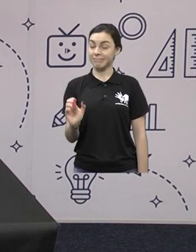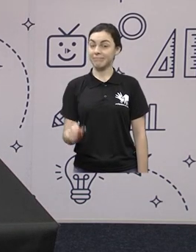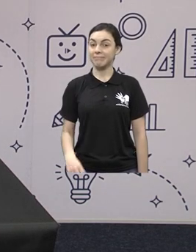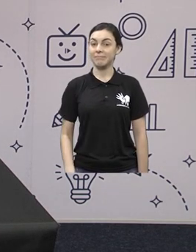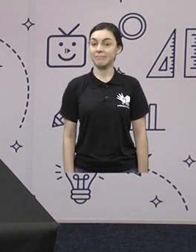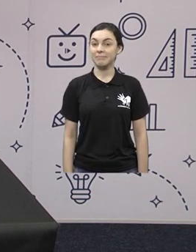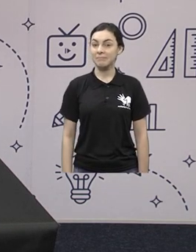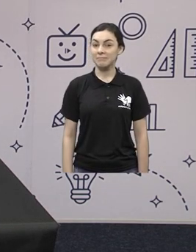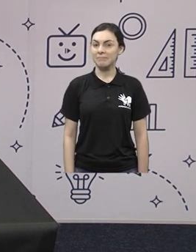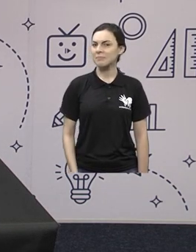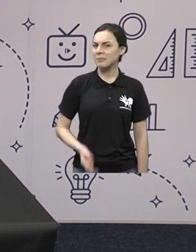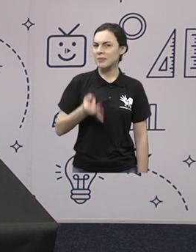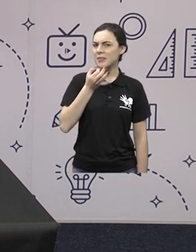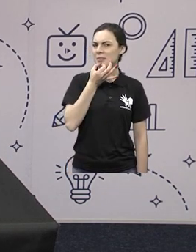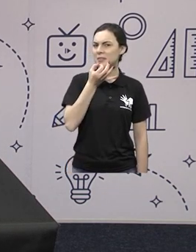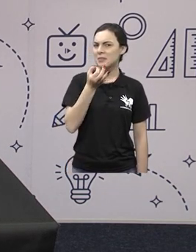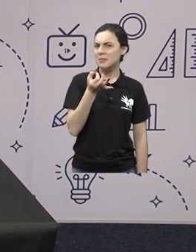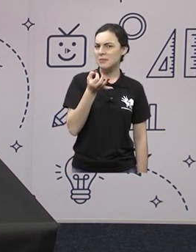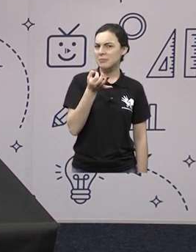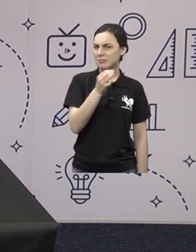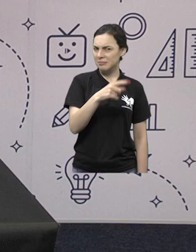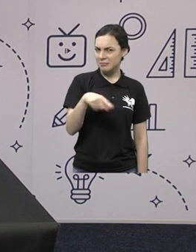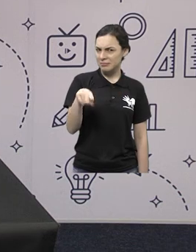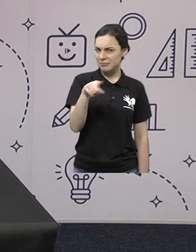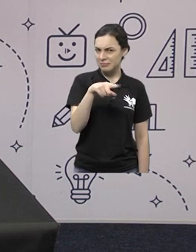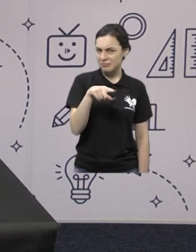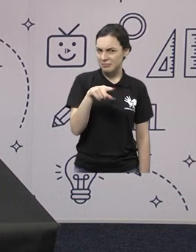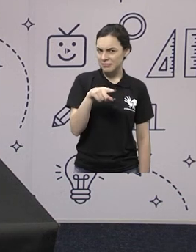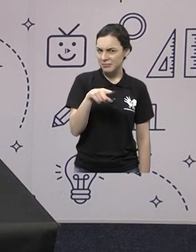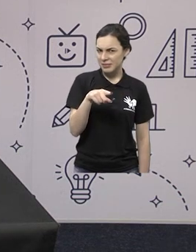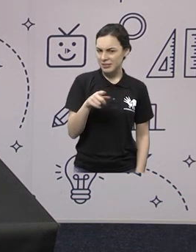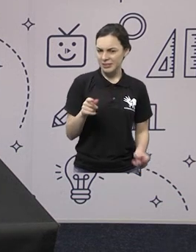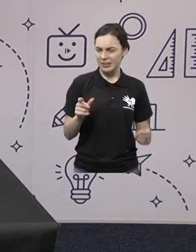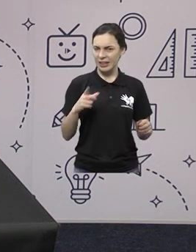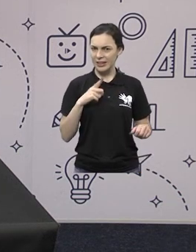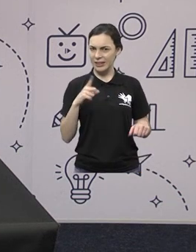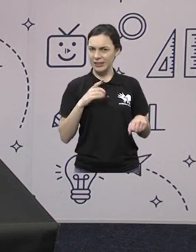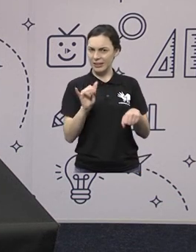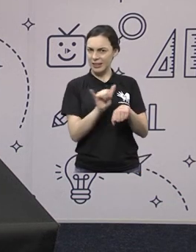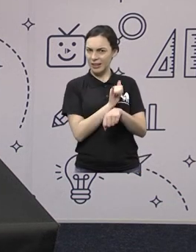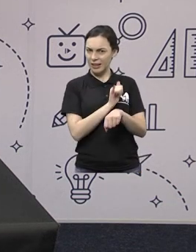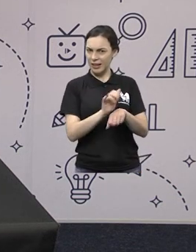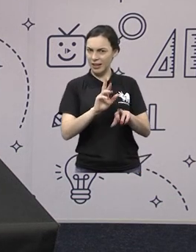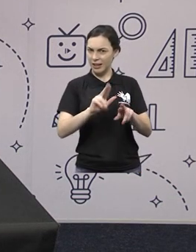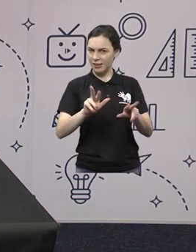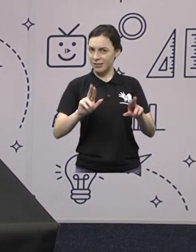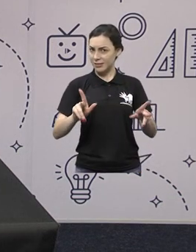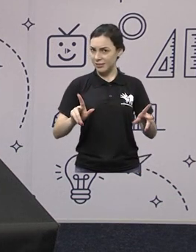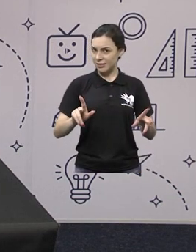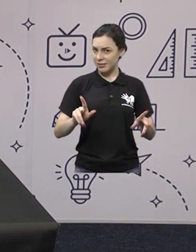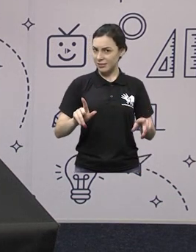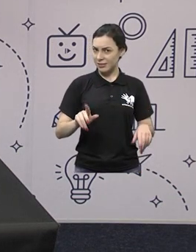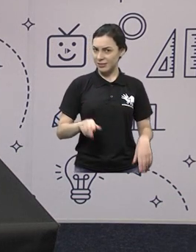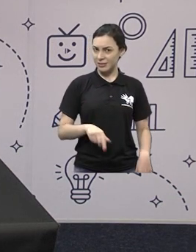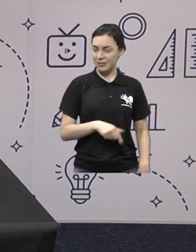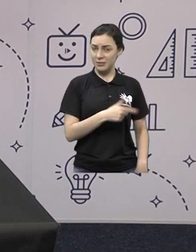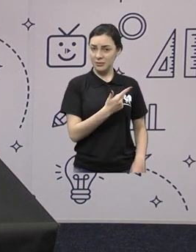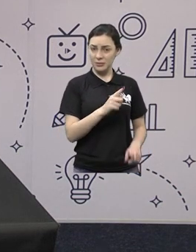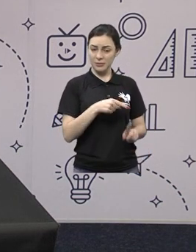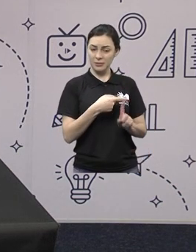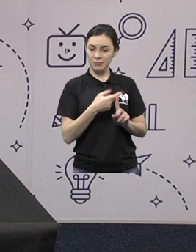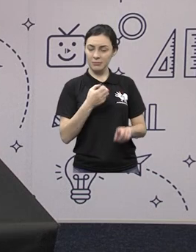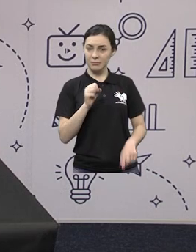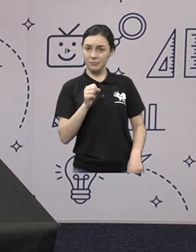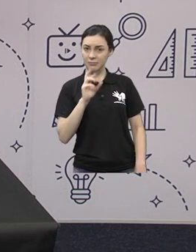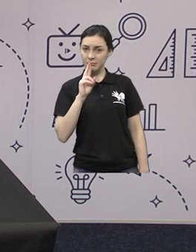2 mais 8 é igual a 10. O que vocês acham, crianças? Será que nós esgotamos as nossas possibilidades? 2 mais